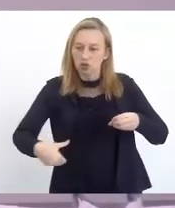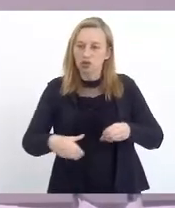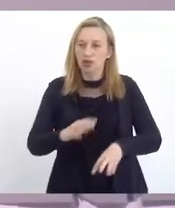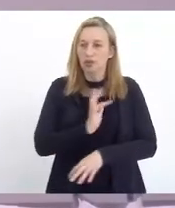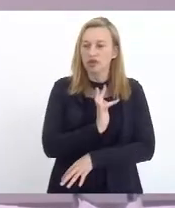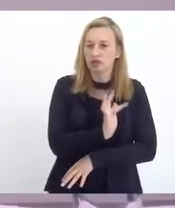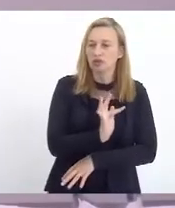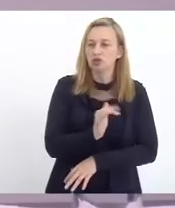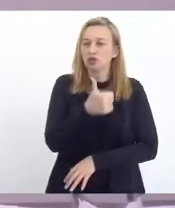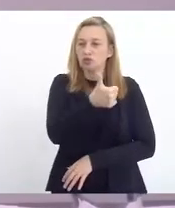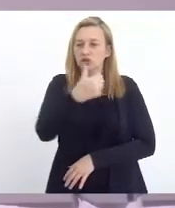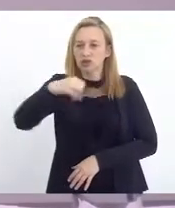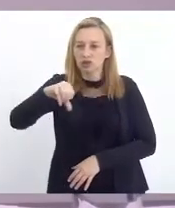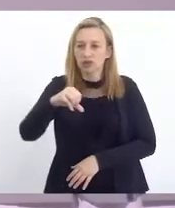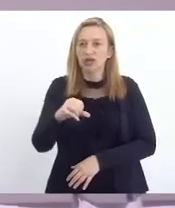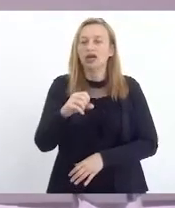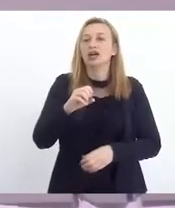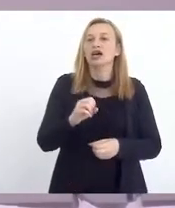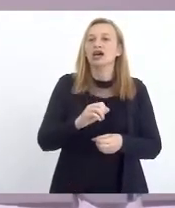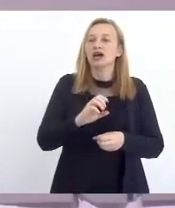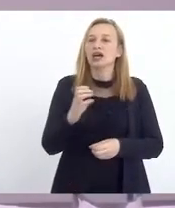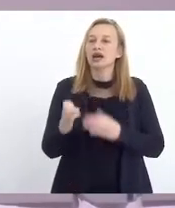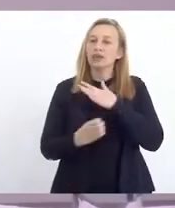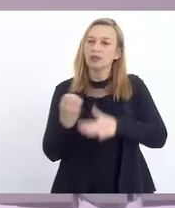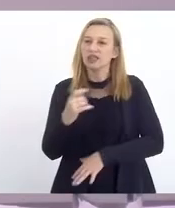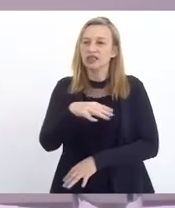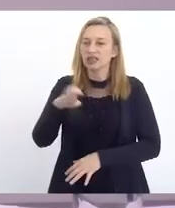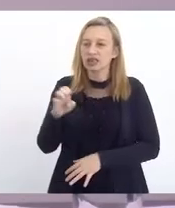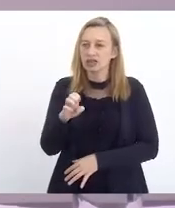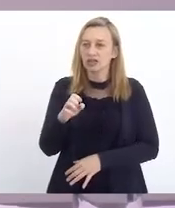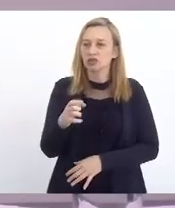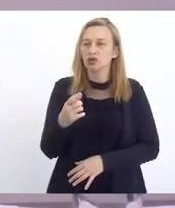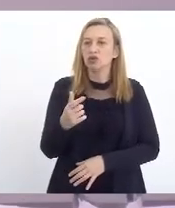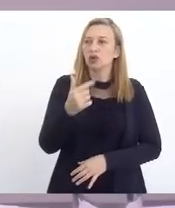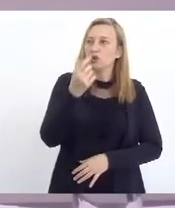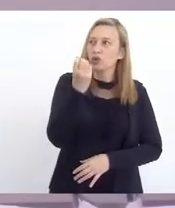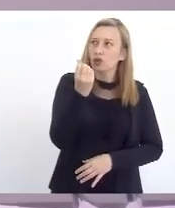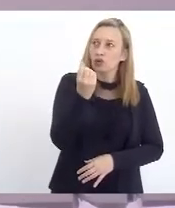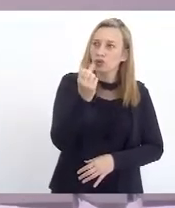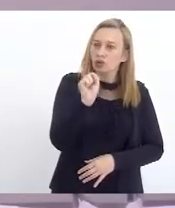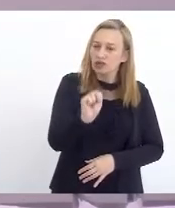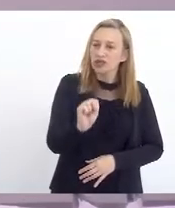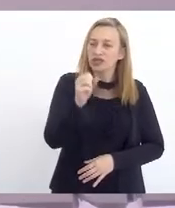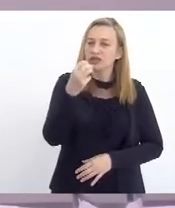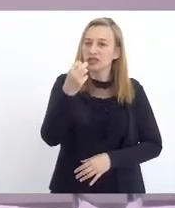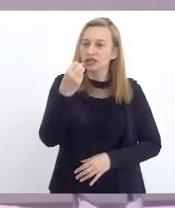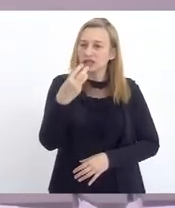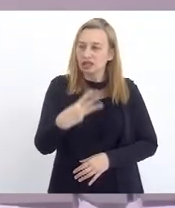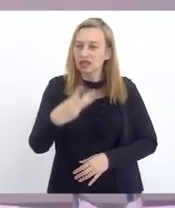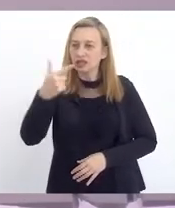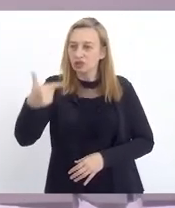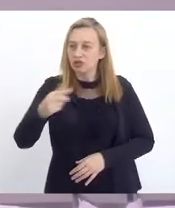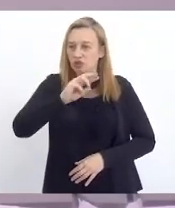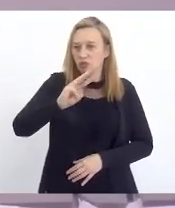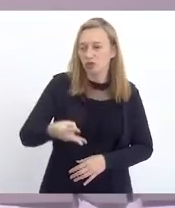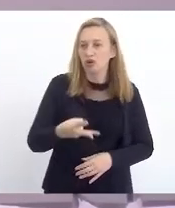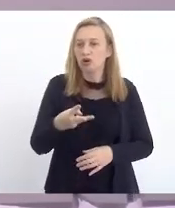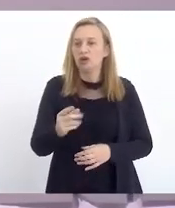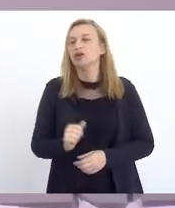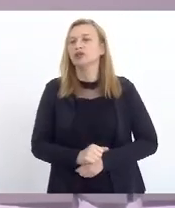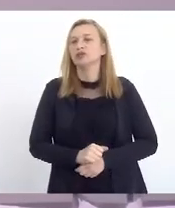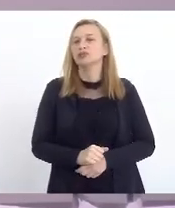Em 2019, a SEDAI teve um lucro líquido de 832 milhões. A receita da empresa foi